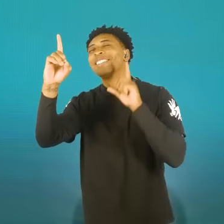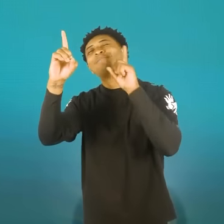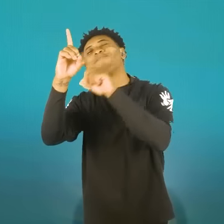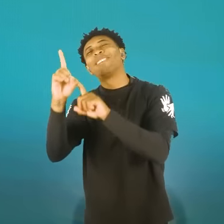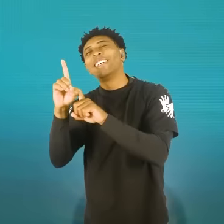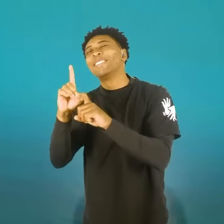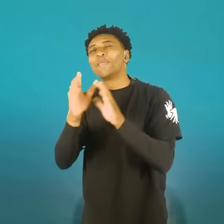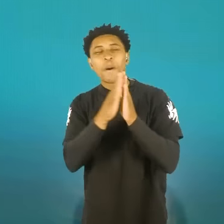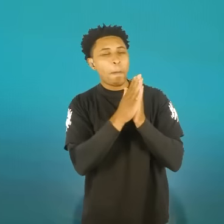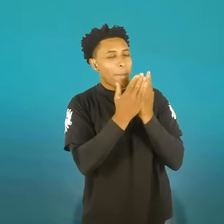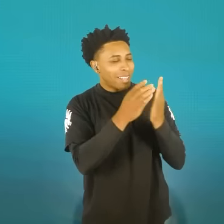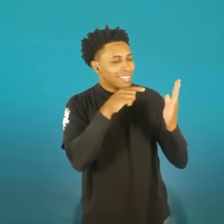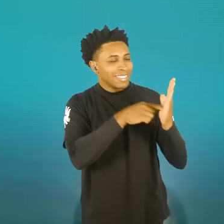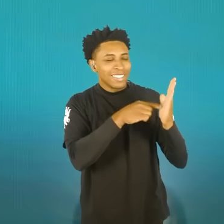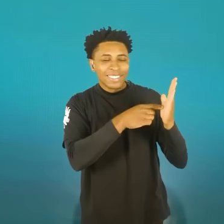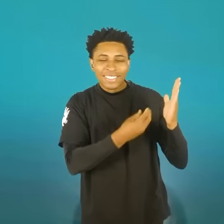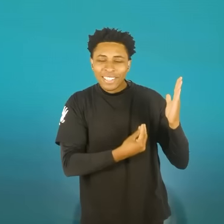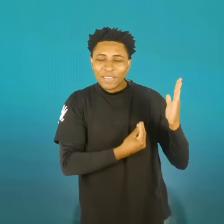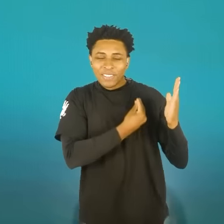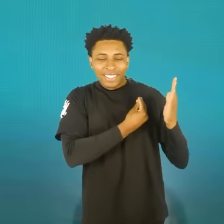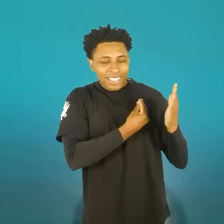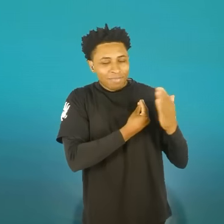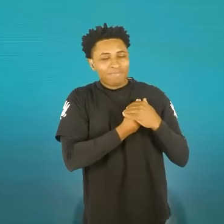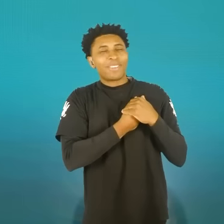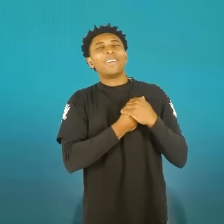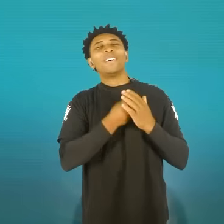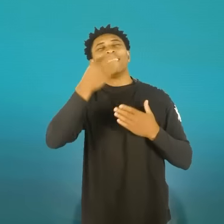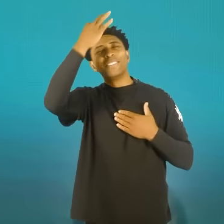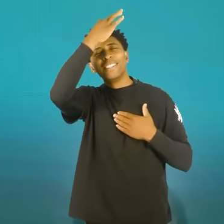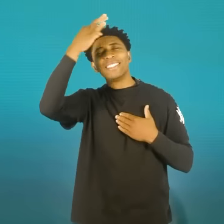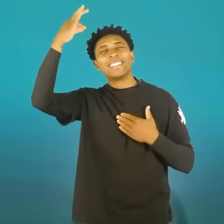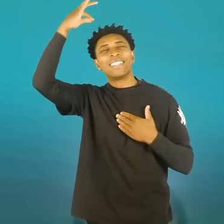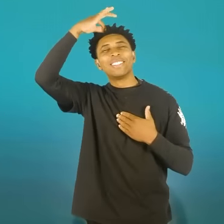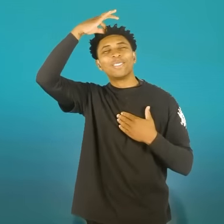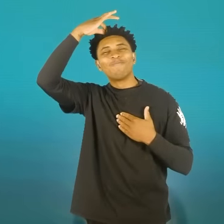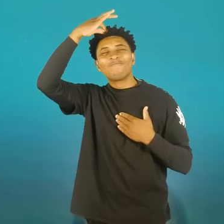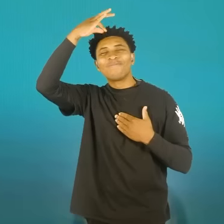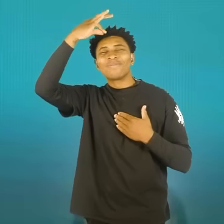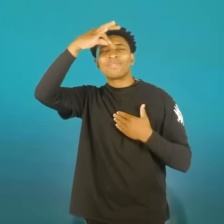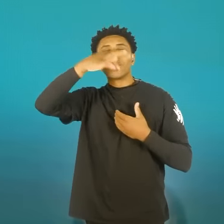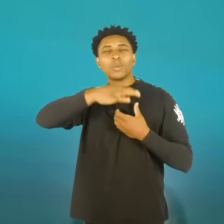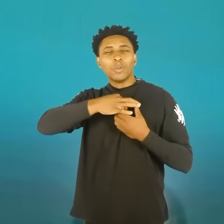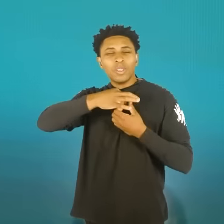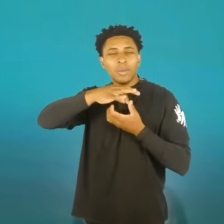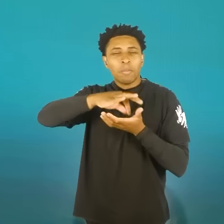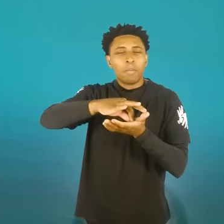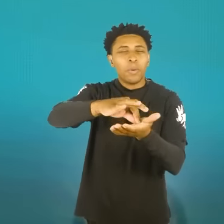que na Tua palavra há vida. Oh, Espírito Santo de Deus, alcança-nos com o Teu